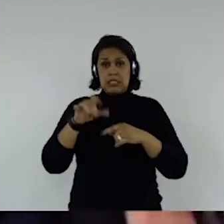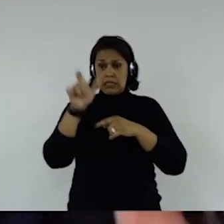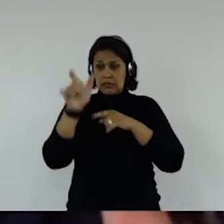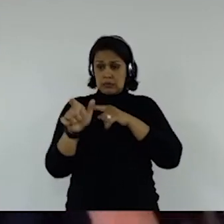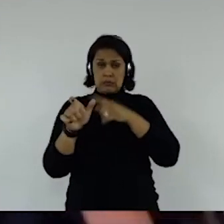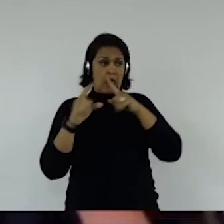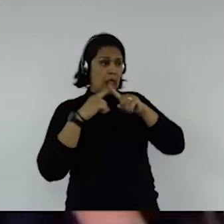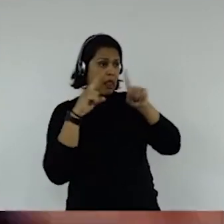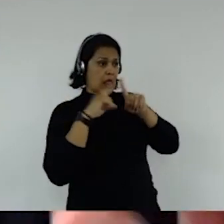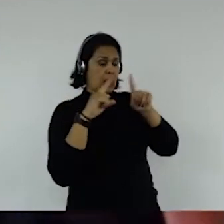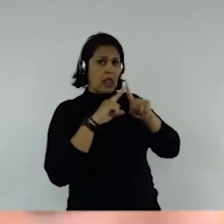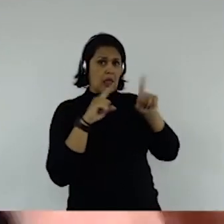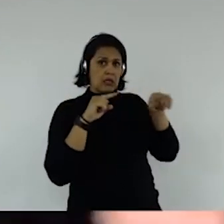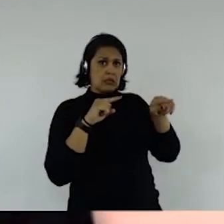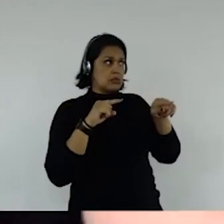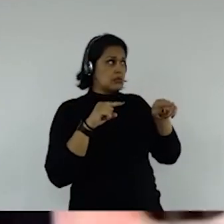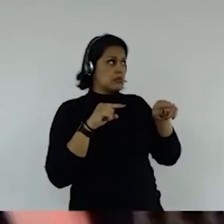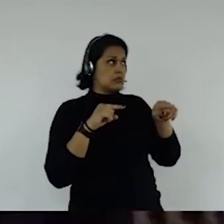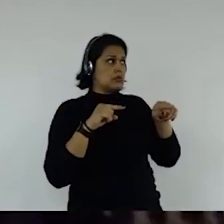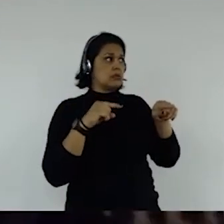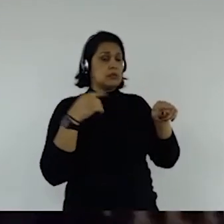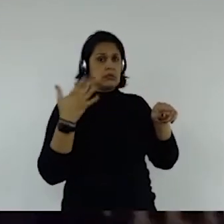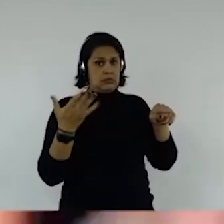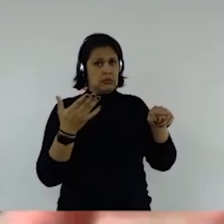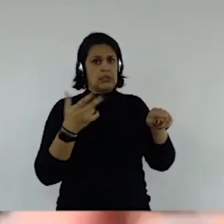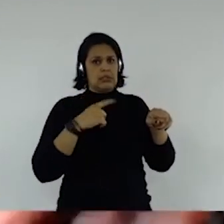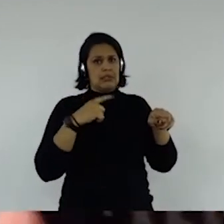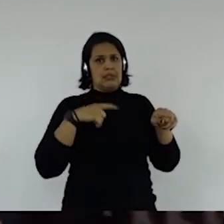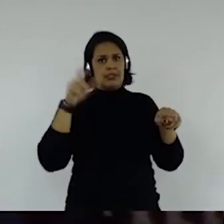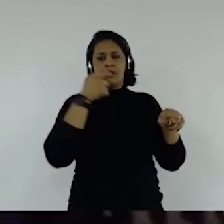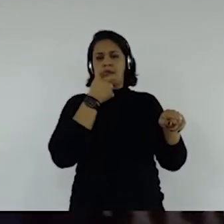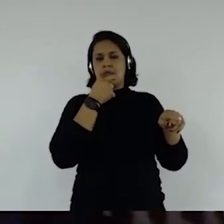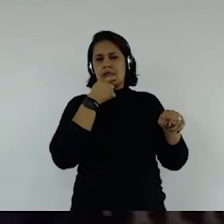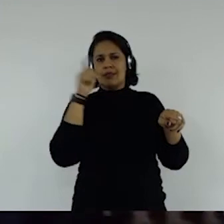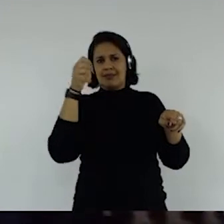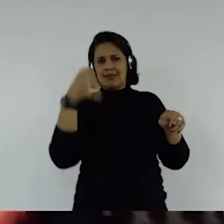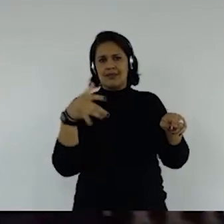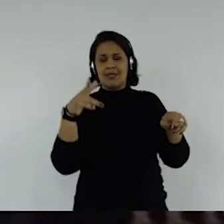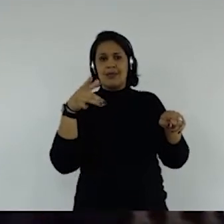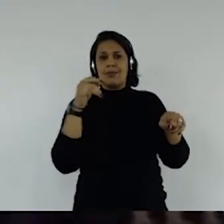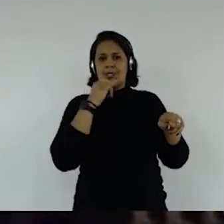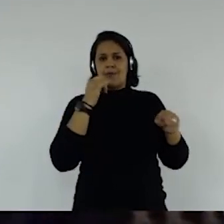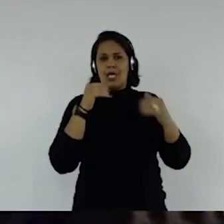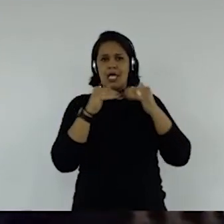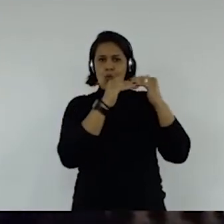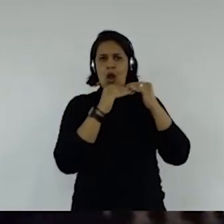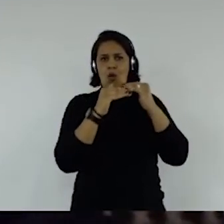né, essa lealdade, aí os ingleses falam, né, a equidade tem que vir com as mãos limpas, a parte